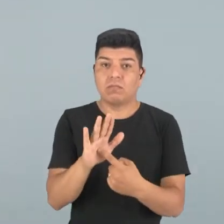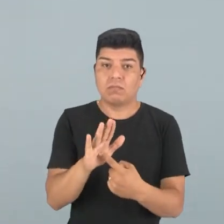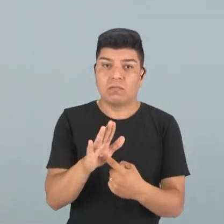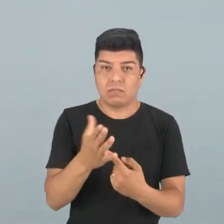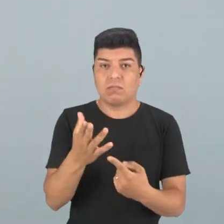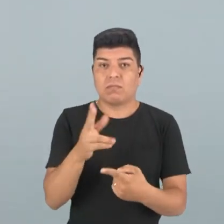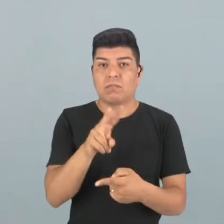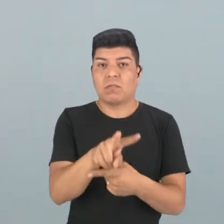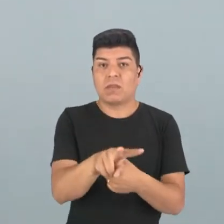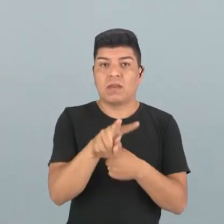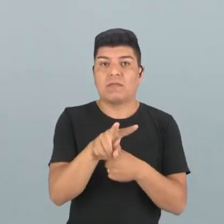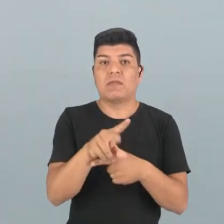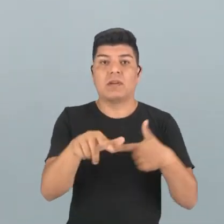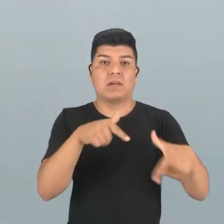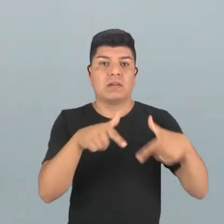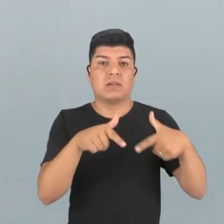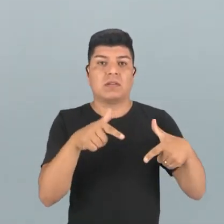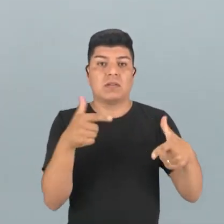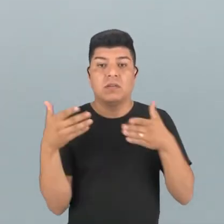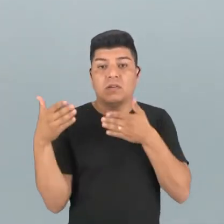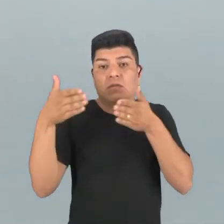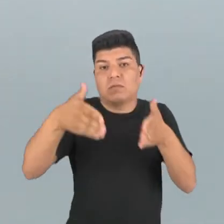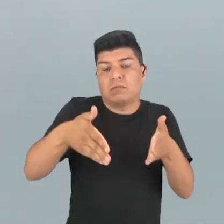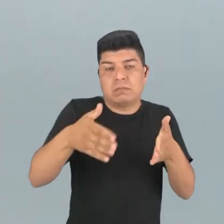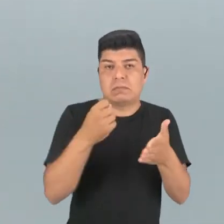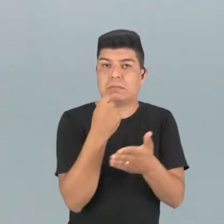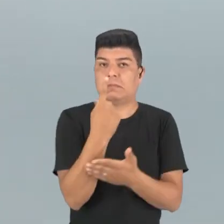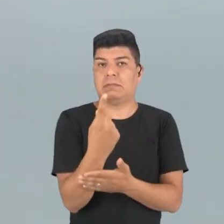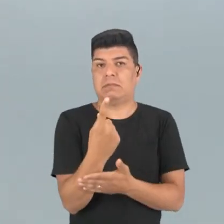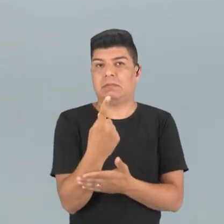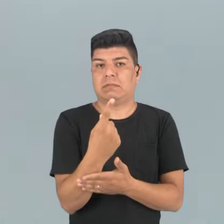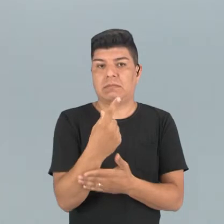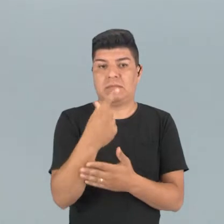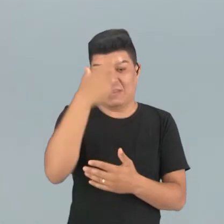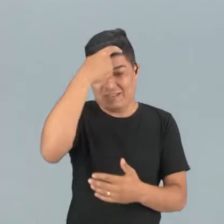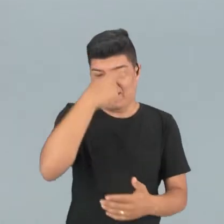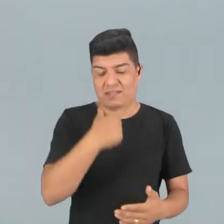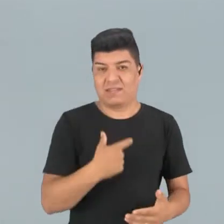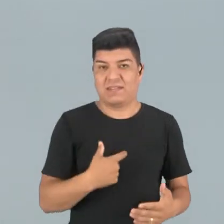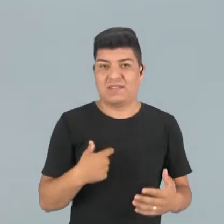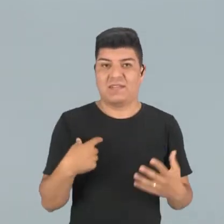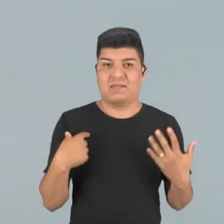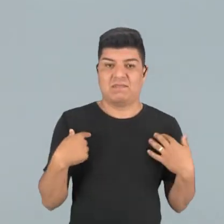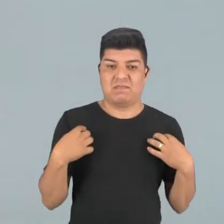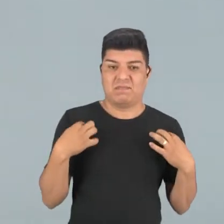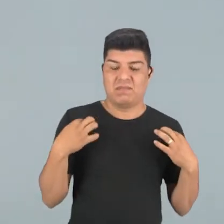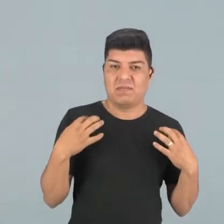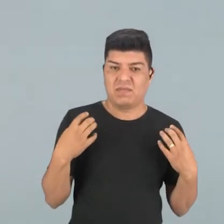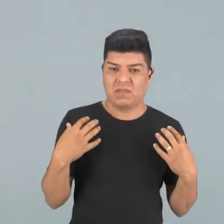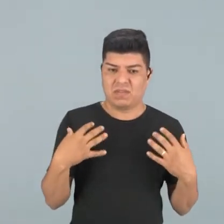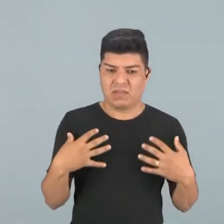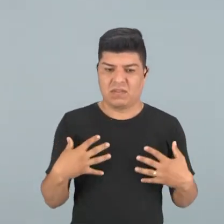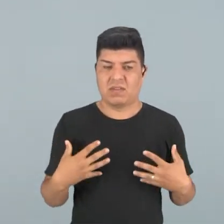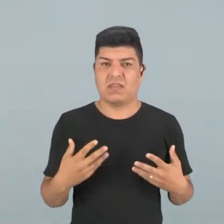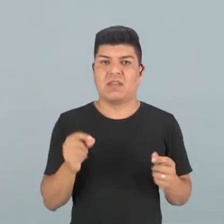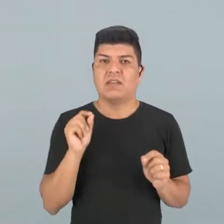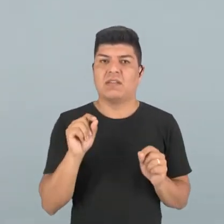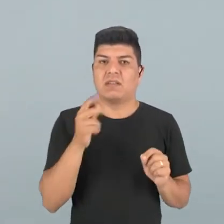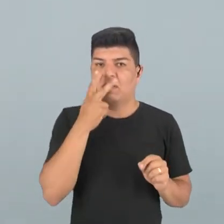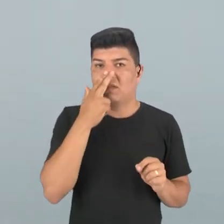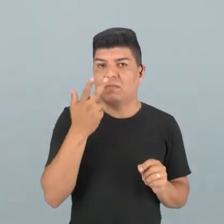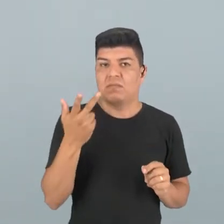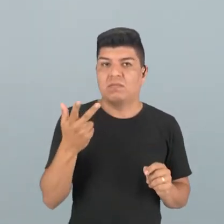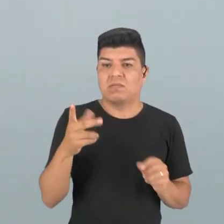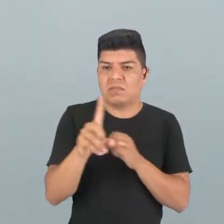de emprego. E quando eu cheguei lá, para minha surpresa, a aparência que ele dizia era o padrão